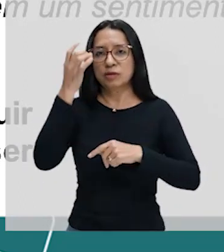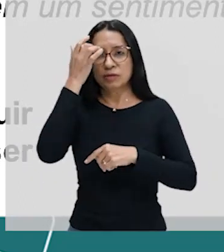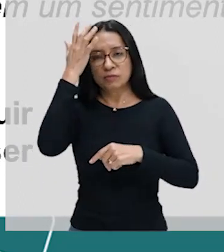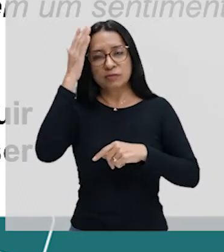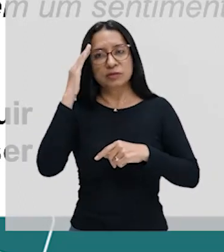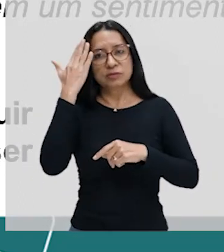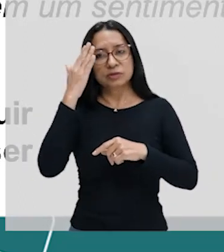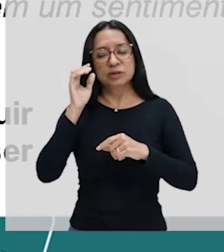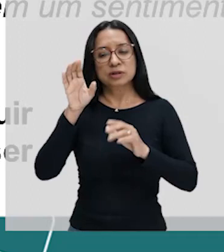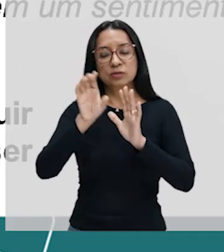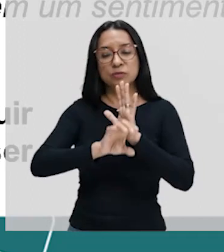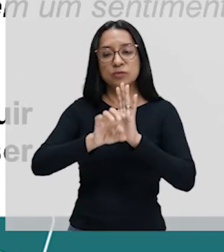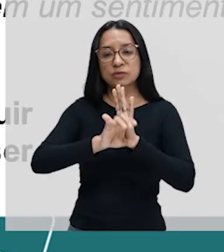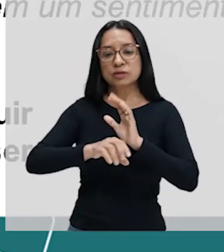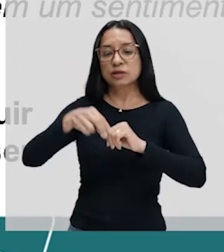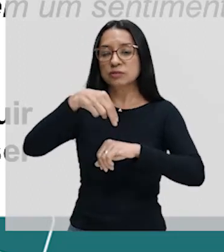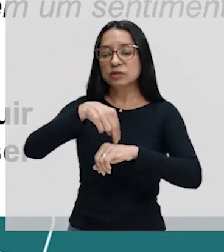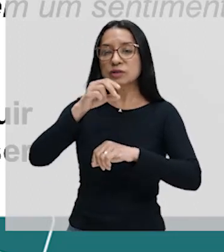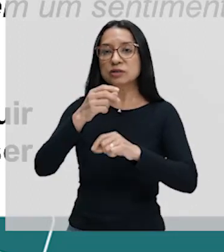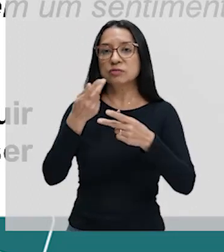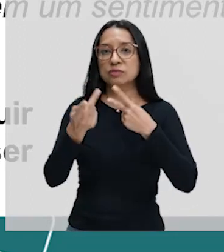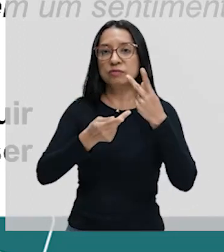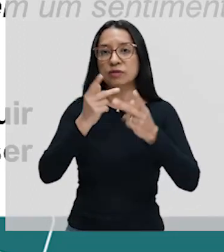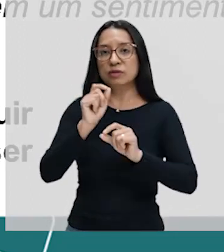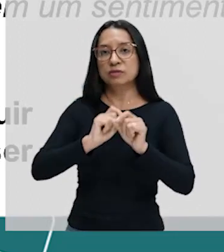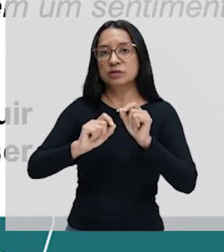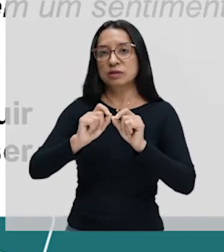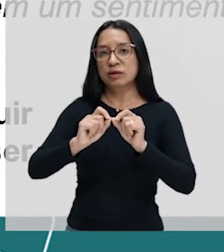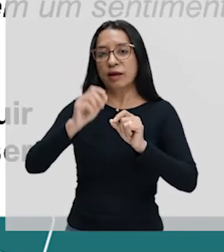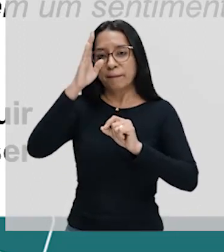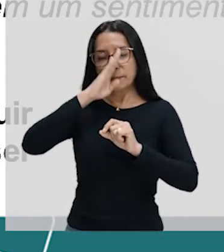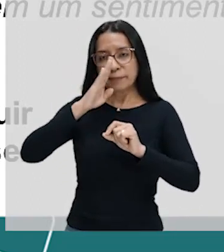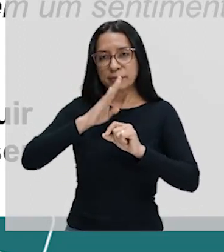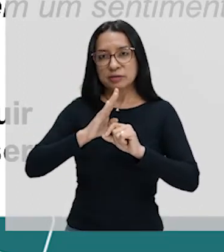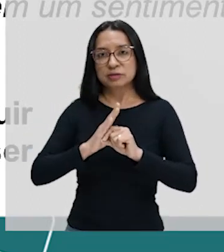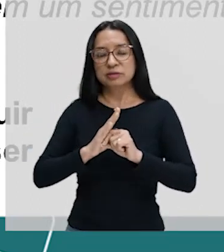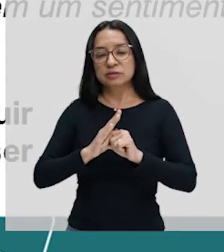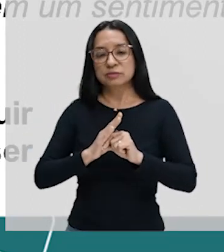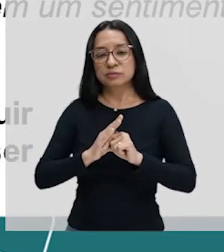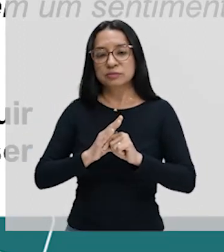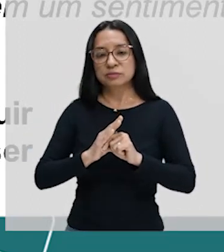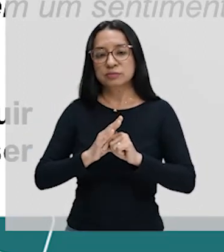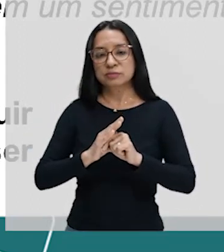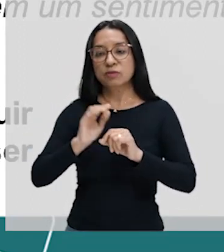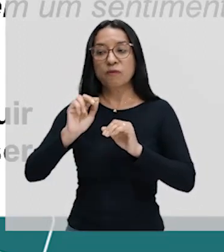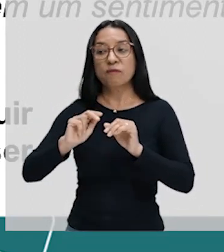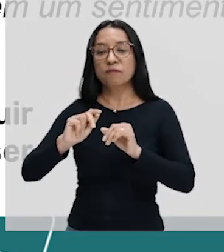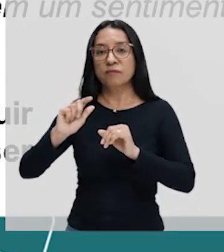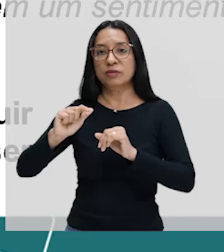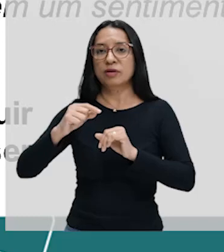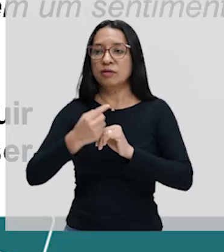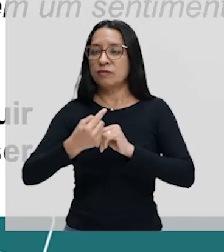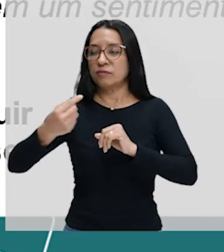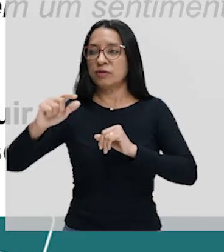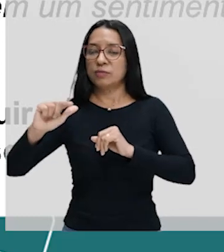fácil de entender o conceito de nação, galera, quando a gente fala assim, o brasileiro quando ele vai para o estrangeiro, vai para outro país. O cara, você é